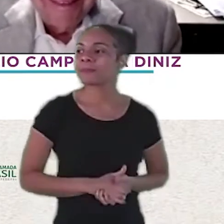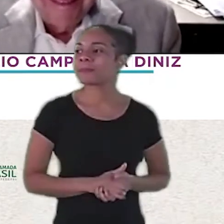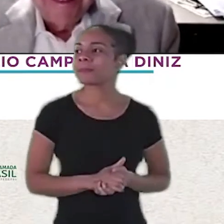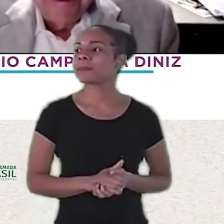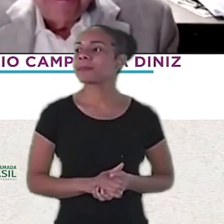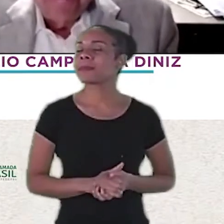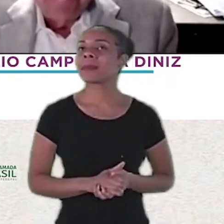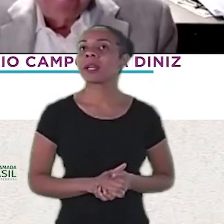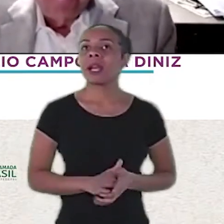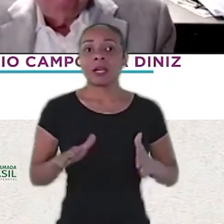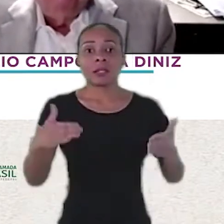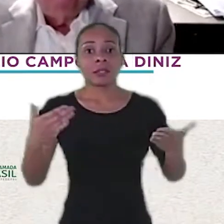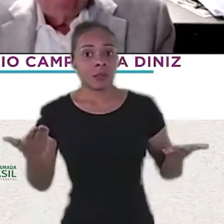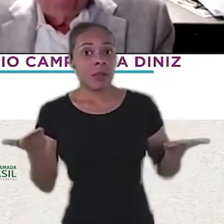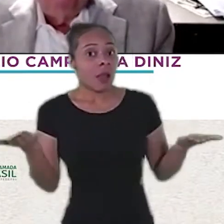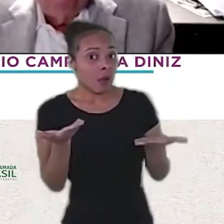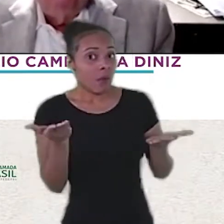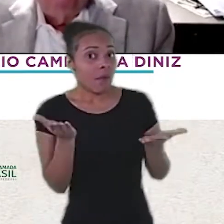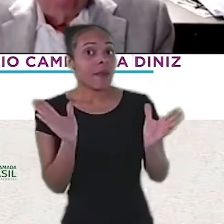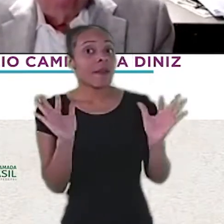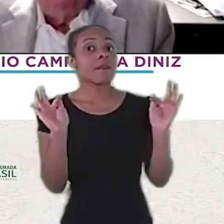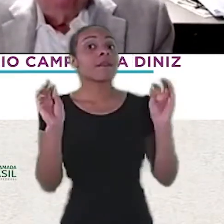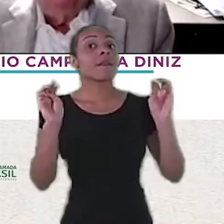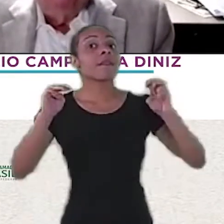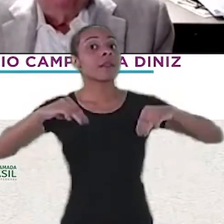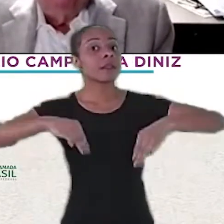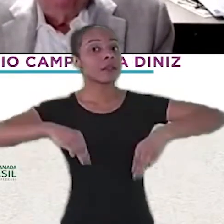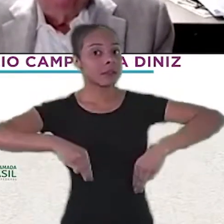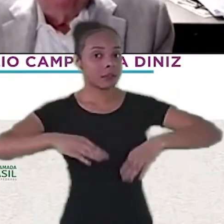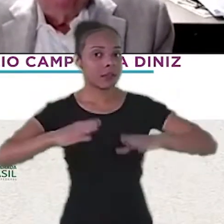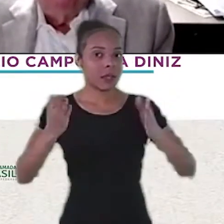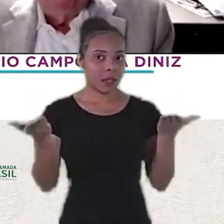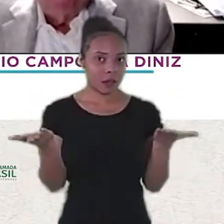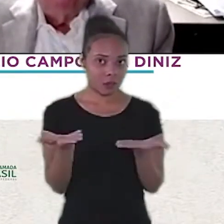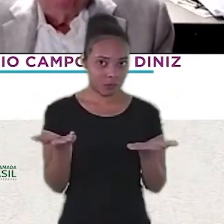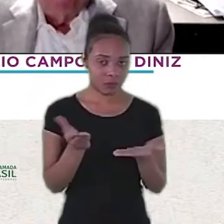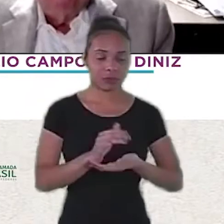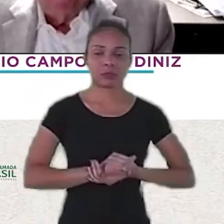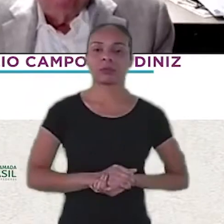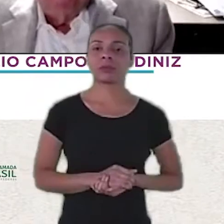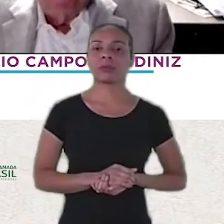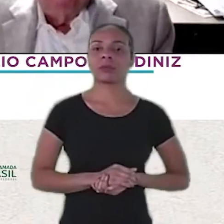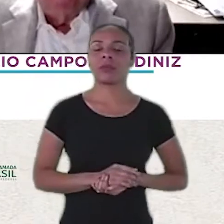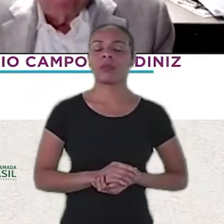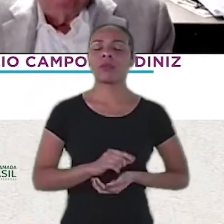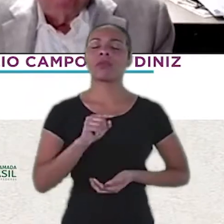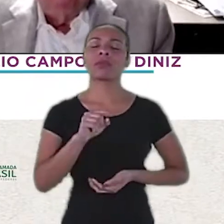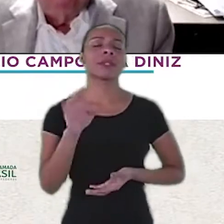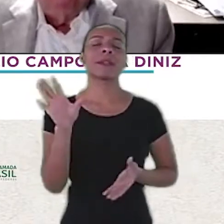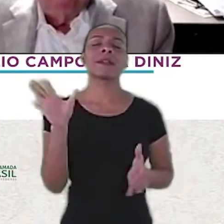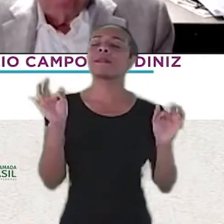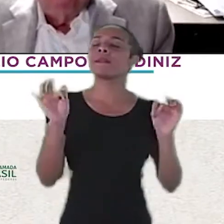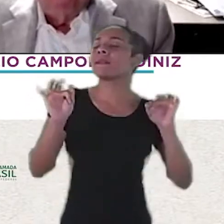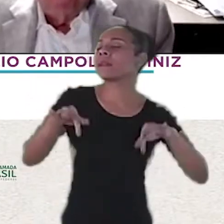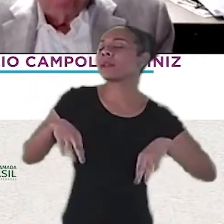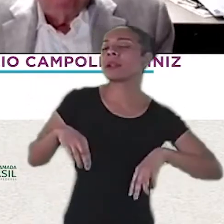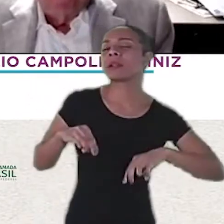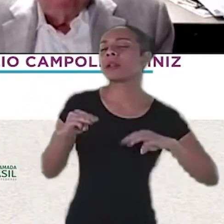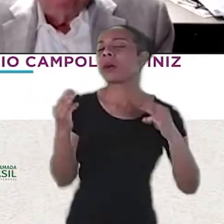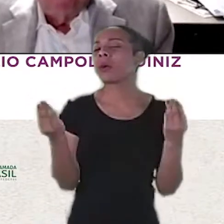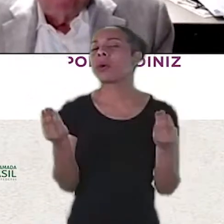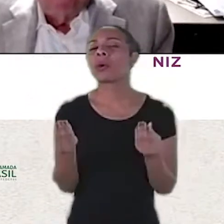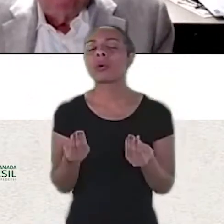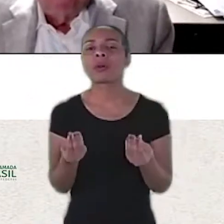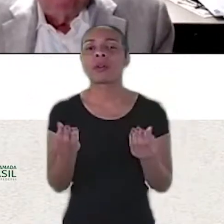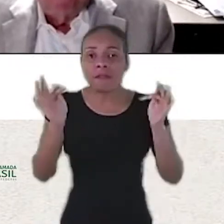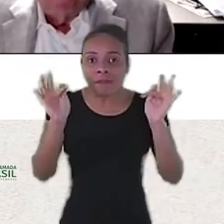de conclusão, essa é a minha pergunta. Quais são as conclusões que você tira depois de ter escrito esse livro, olhando